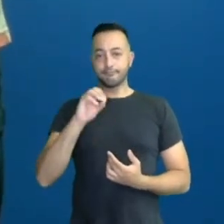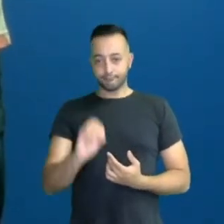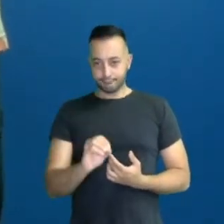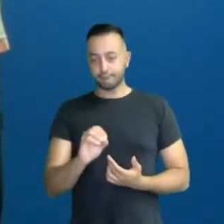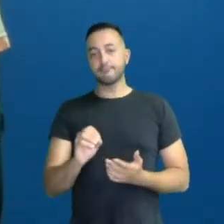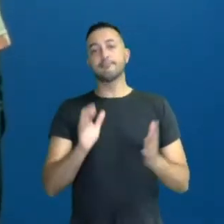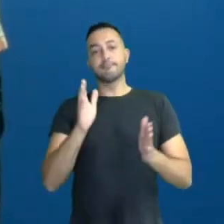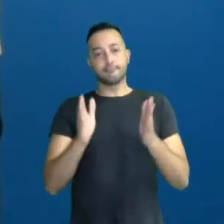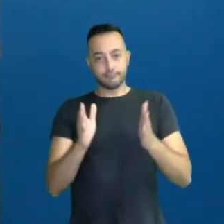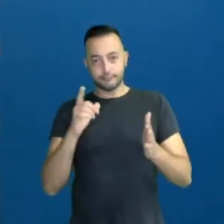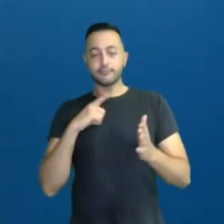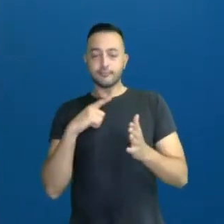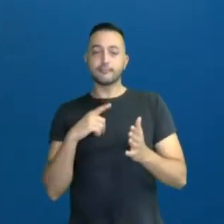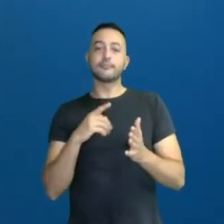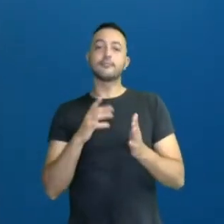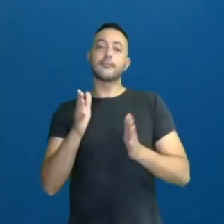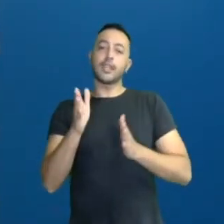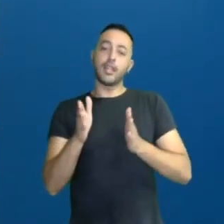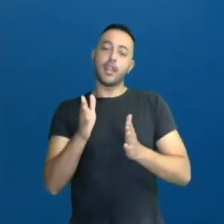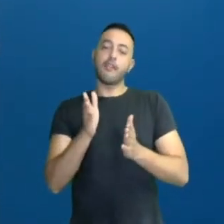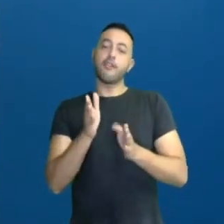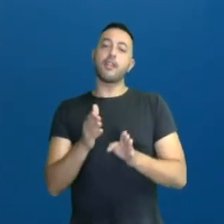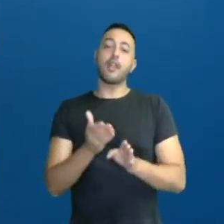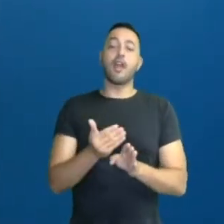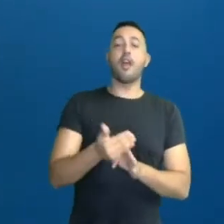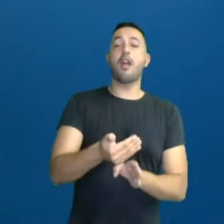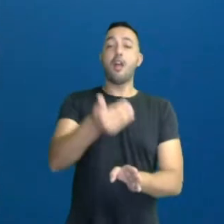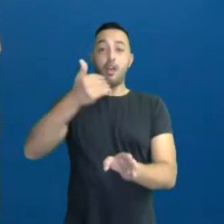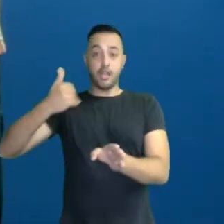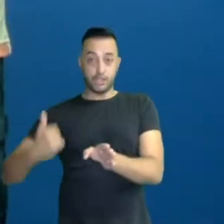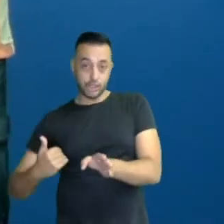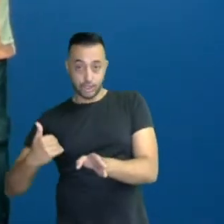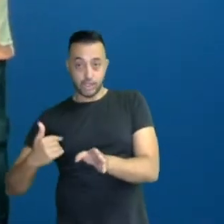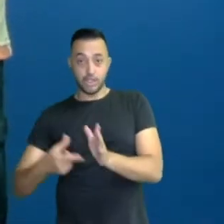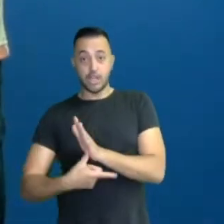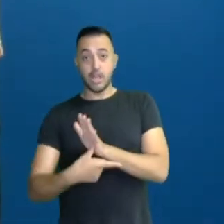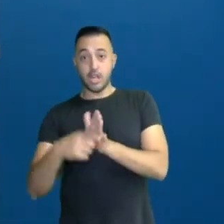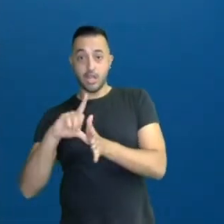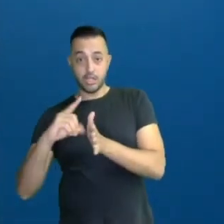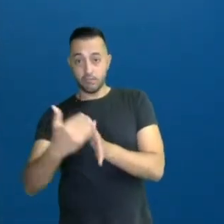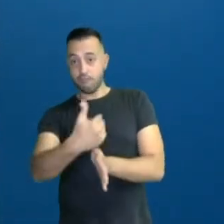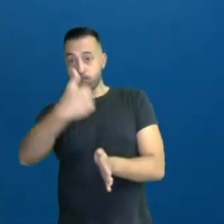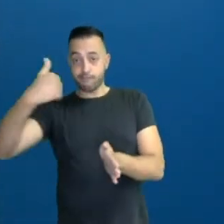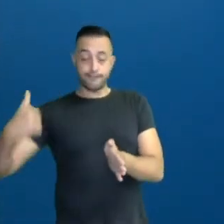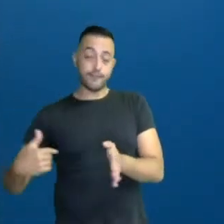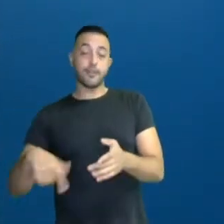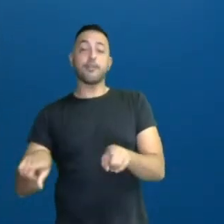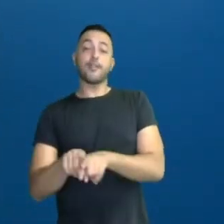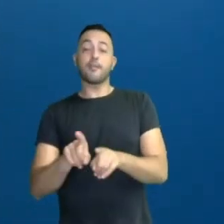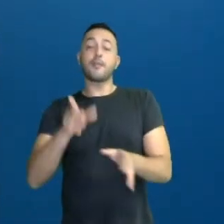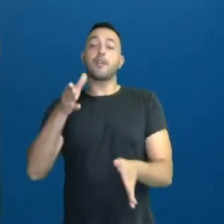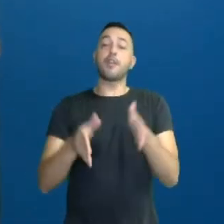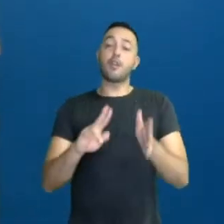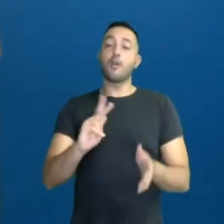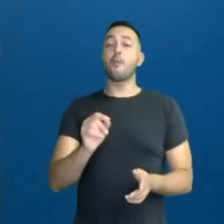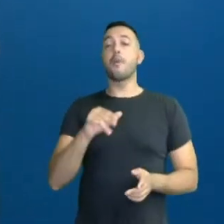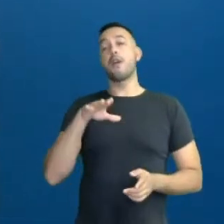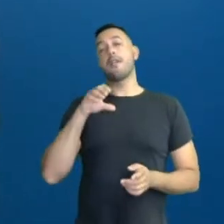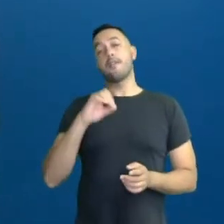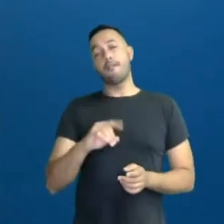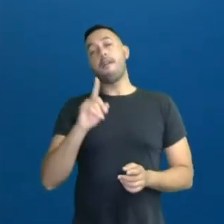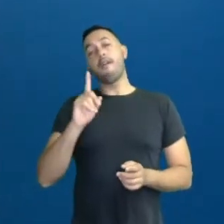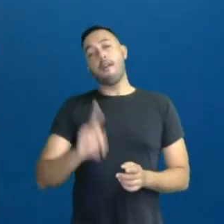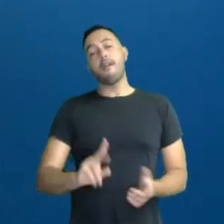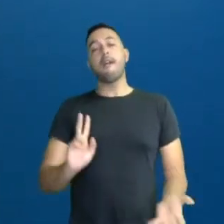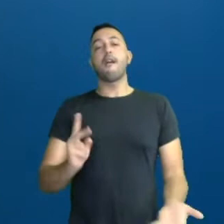foi dividido em pré-homérico, ou seja, antes de Homero, e durante o período homérico, que é quando acontecem